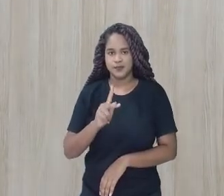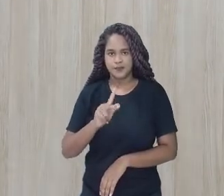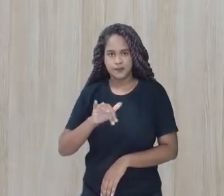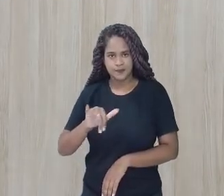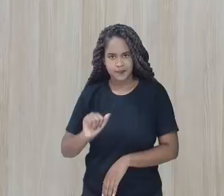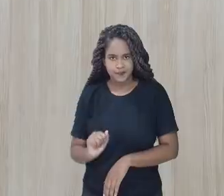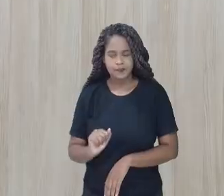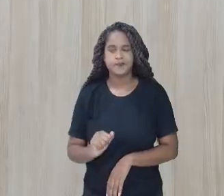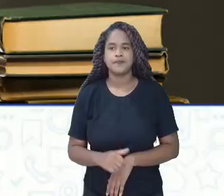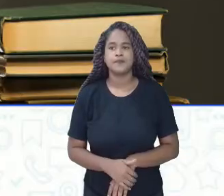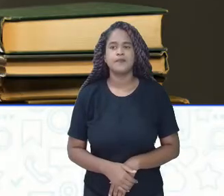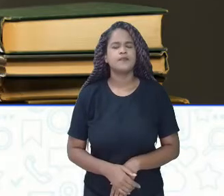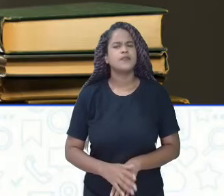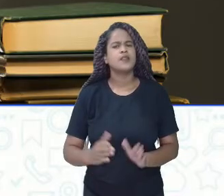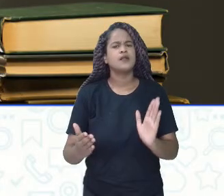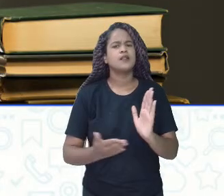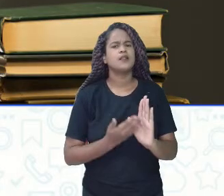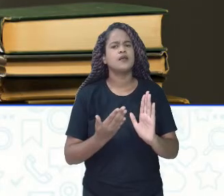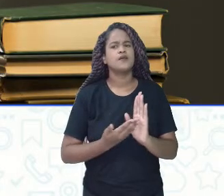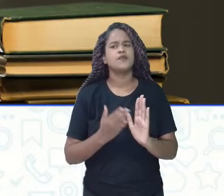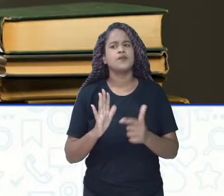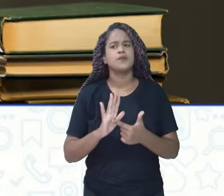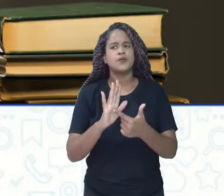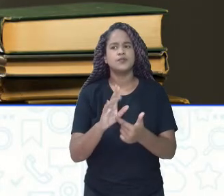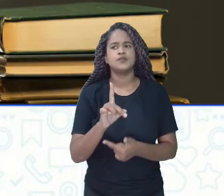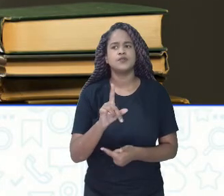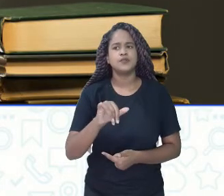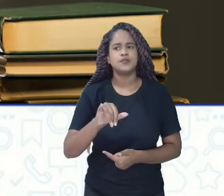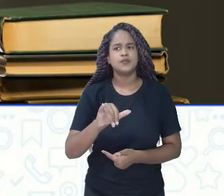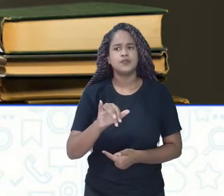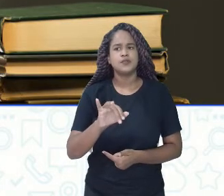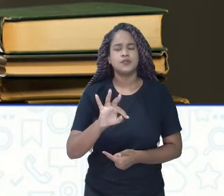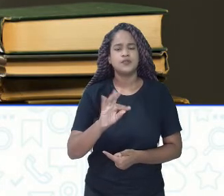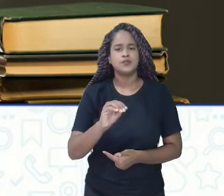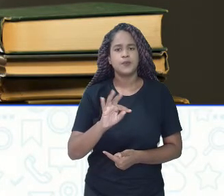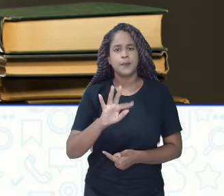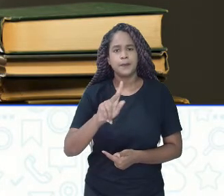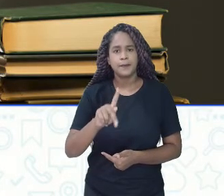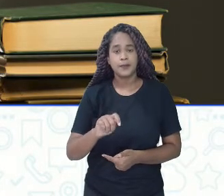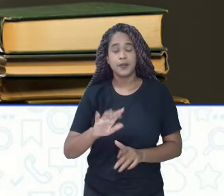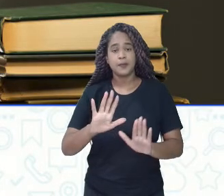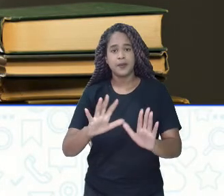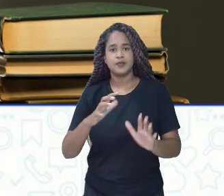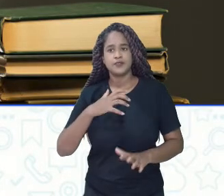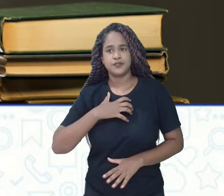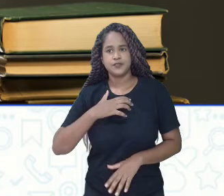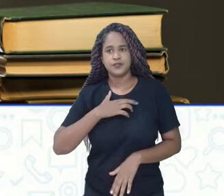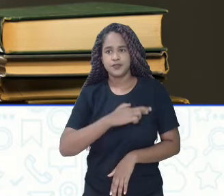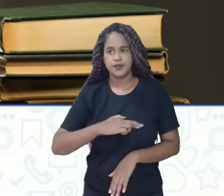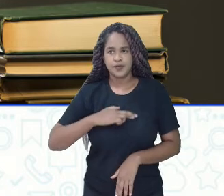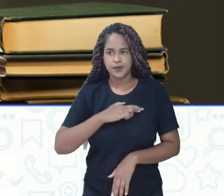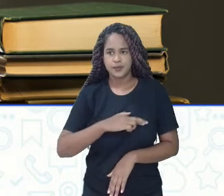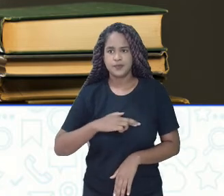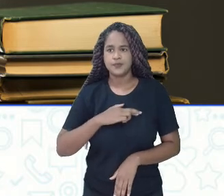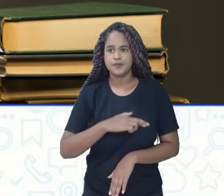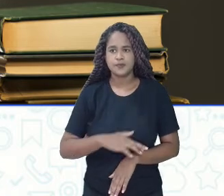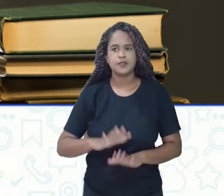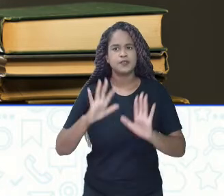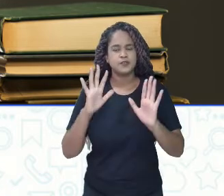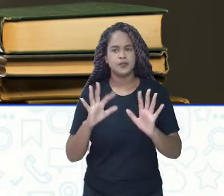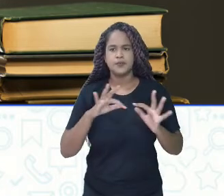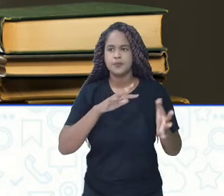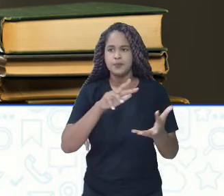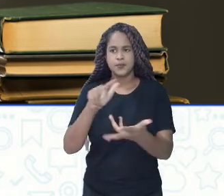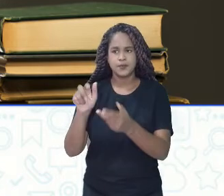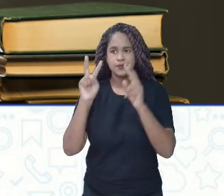O livro nos traz uma distopia em formato de romance, que, de certo modo, sua essência já foi presenciada na história do mundo. E aí a gente tem